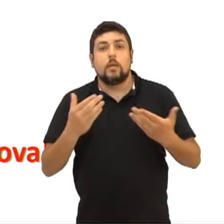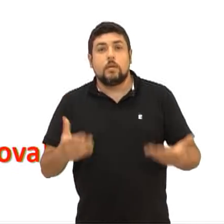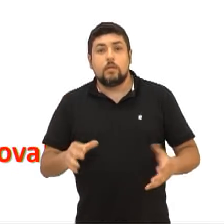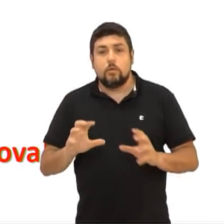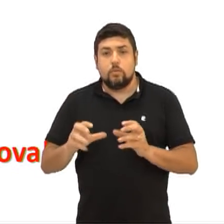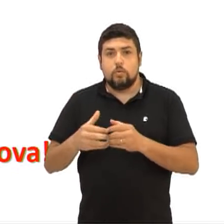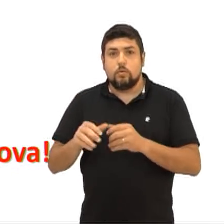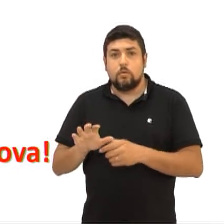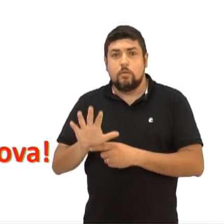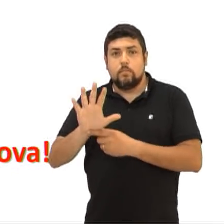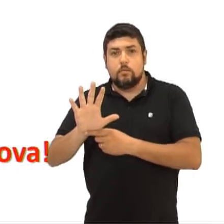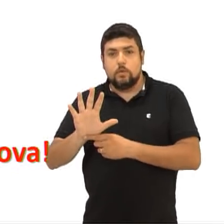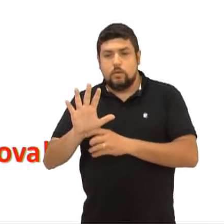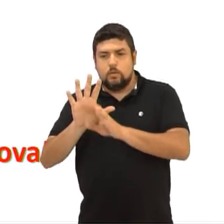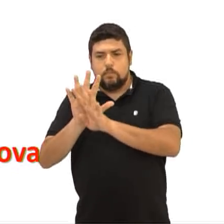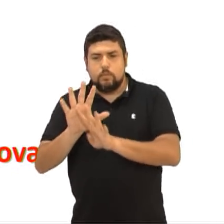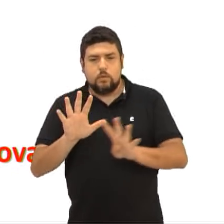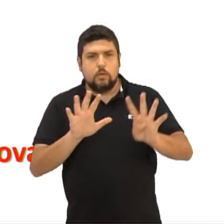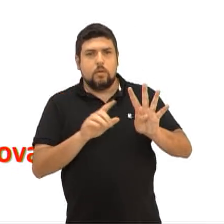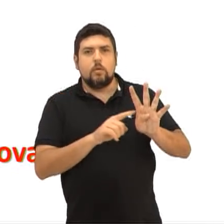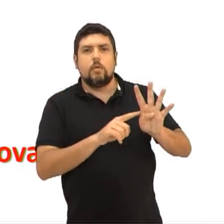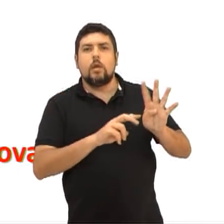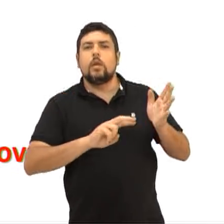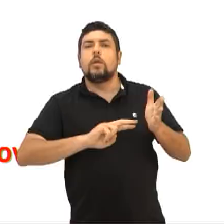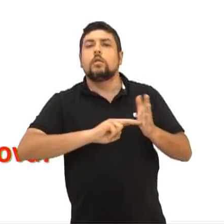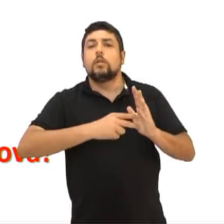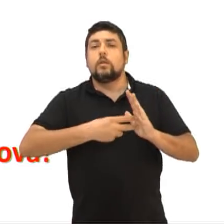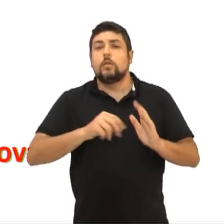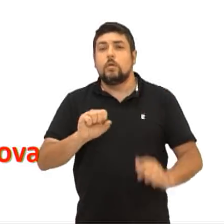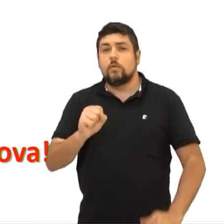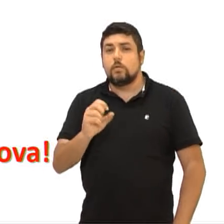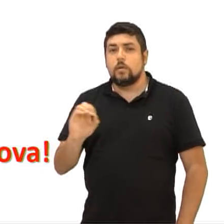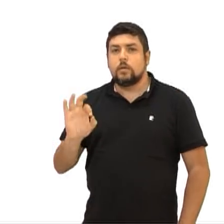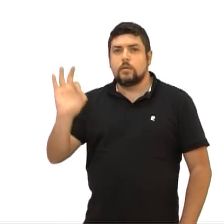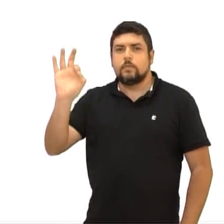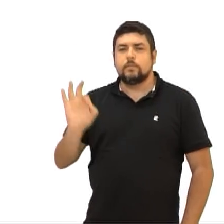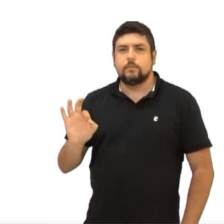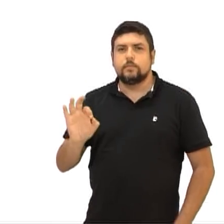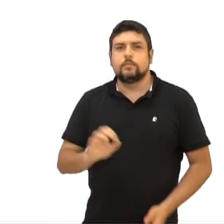alunos obtiveram uma nota de 7 na prova.